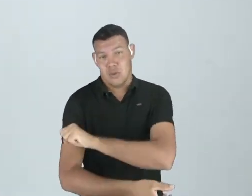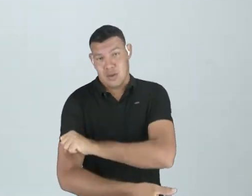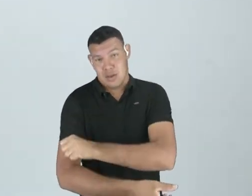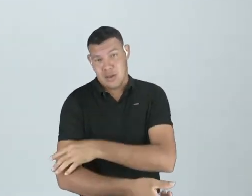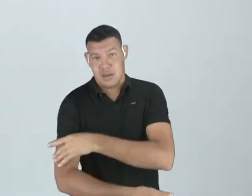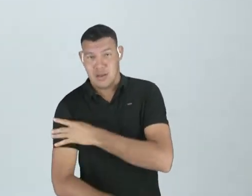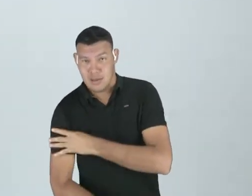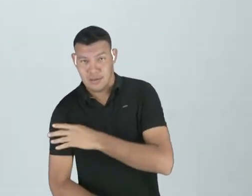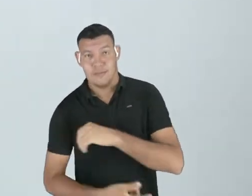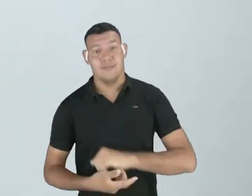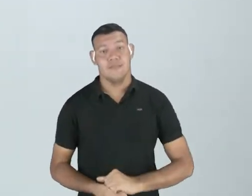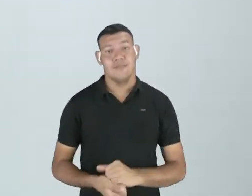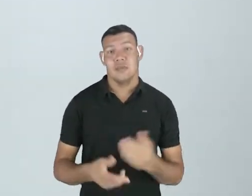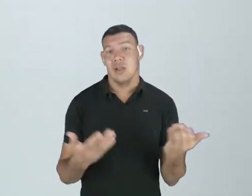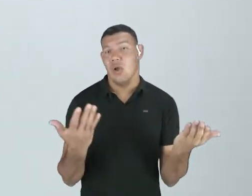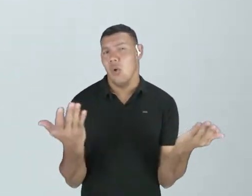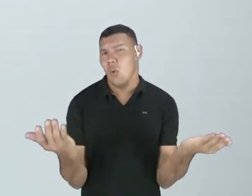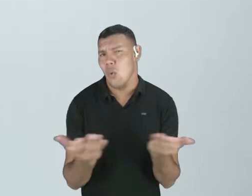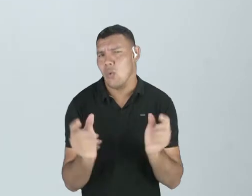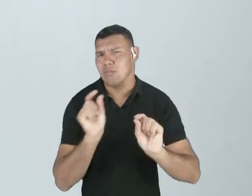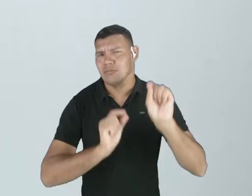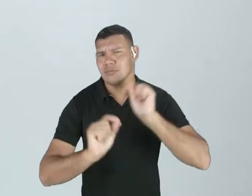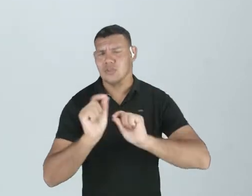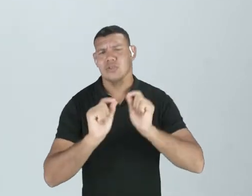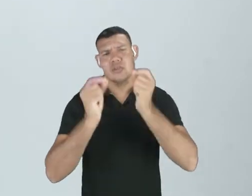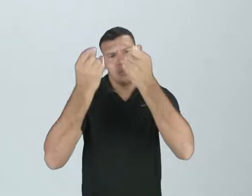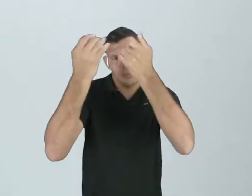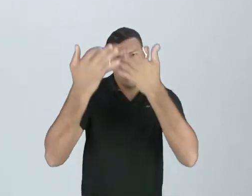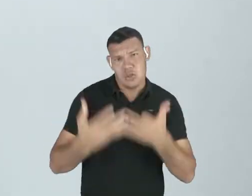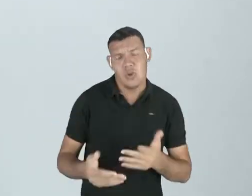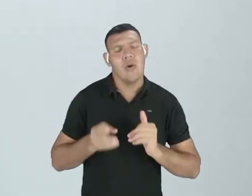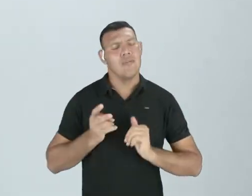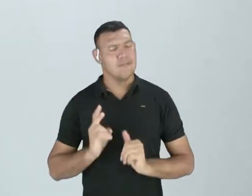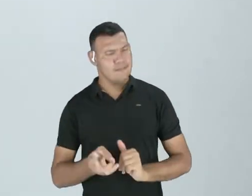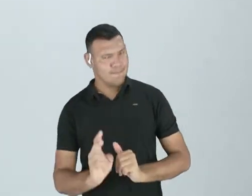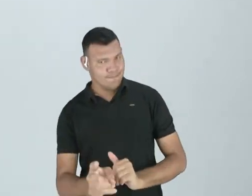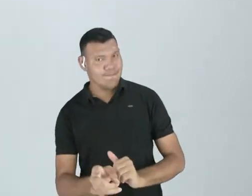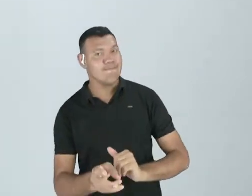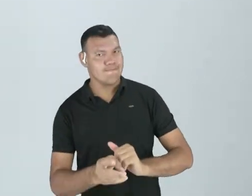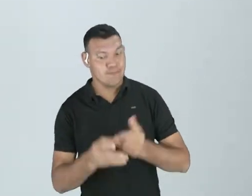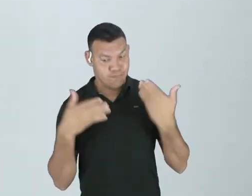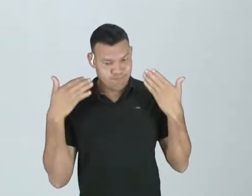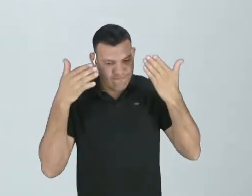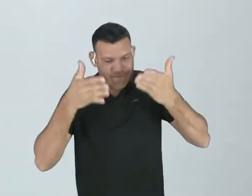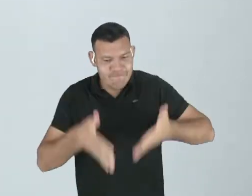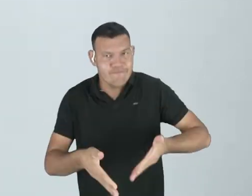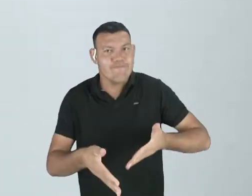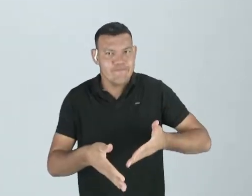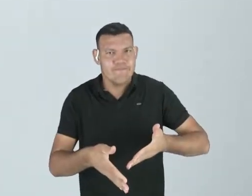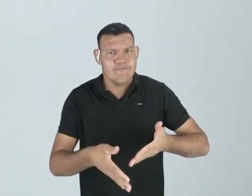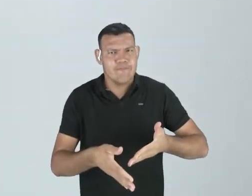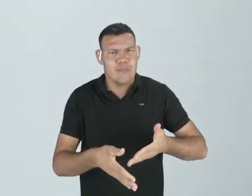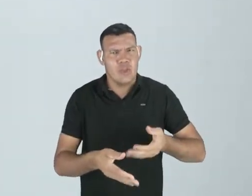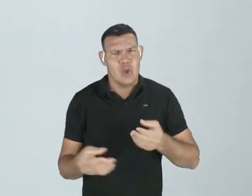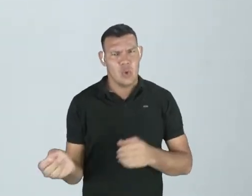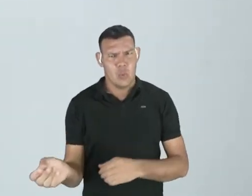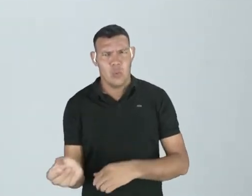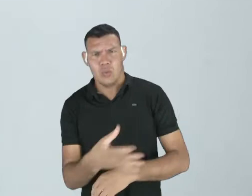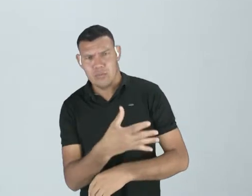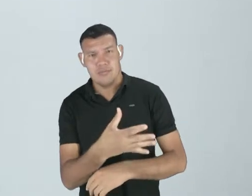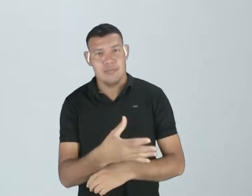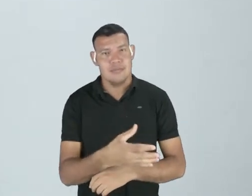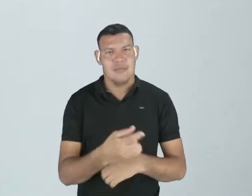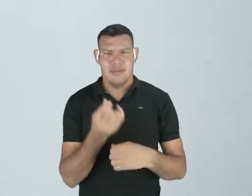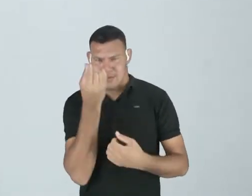aula de hoje, a gente vai dar continuidade ao que os outros professores já estavam começando a abordar sobre as novas ideias que